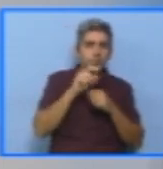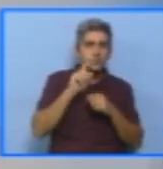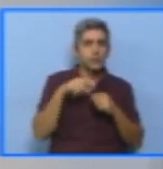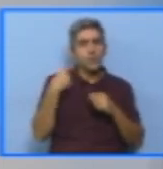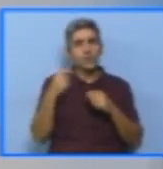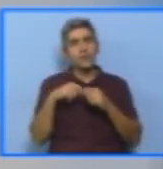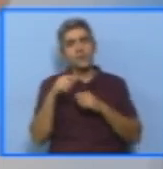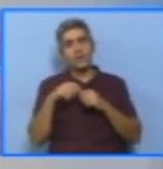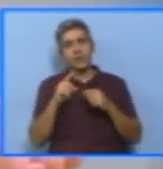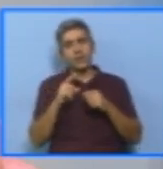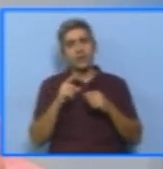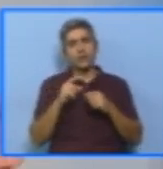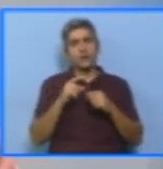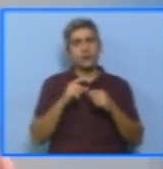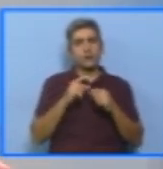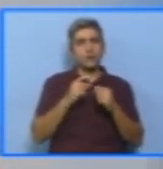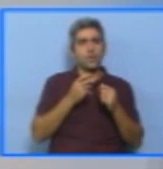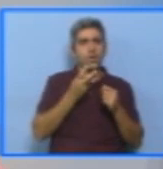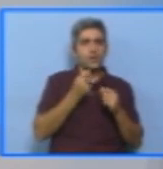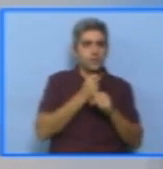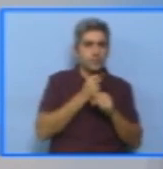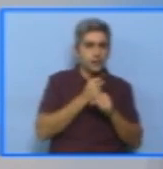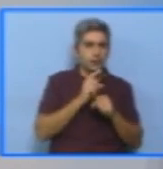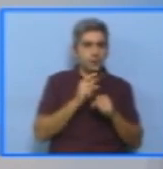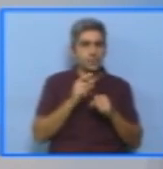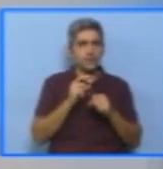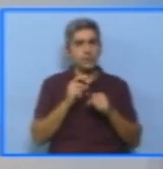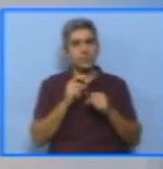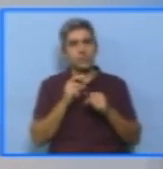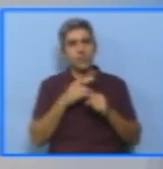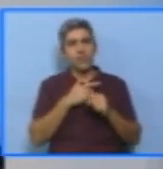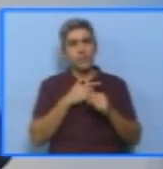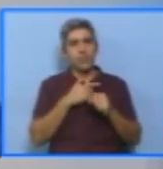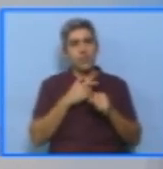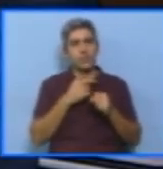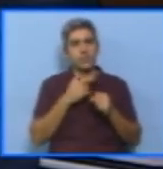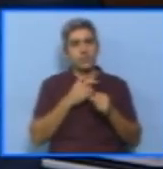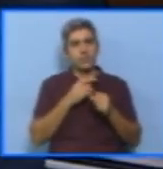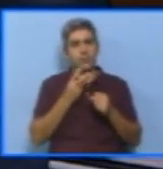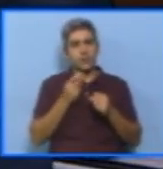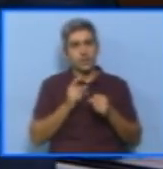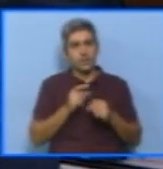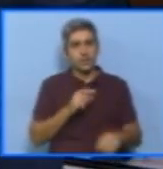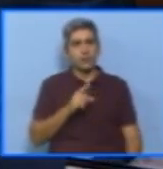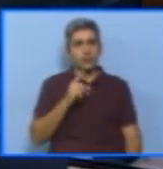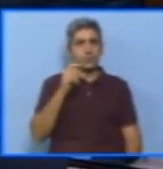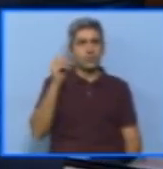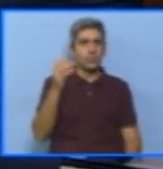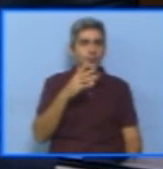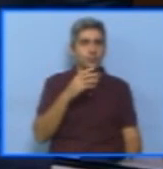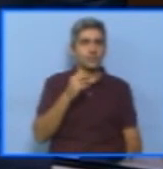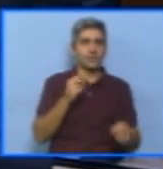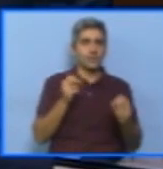outra medida que tem a ver não com a quantidade do trabalho, mas com a quantidade do amor. Há uma luz nova, muito,